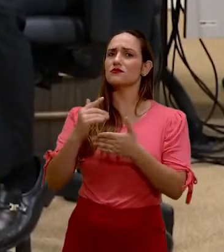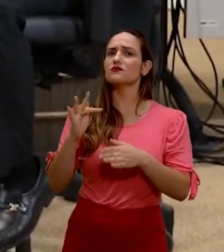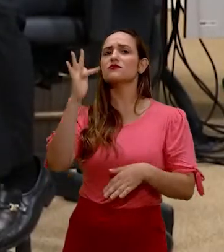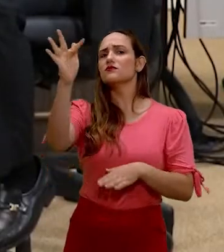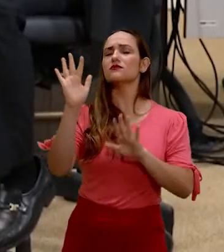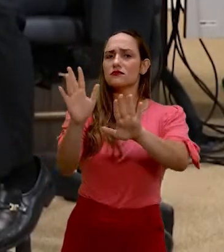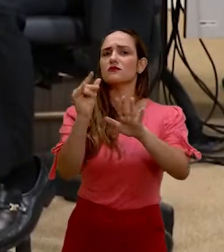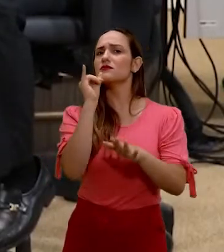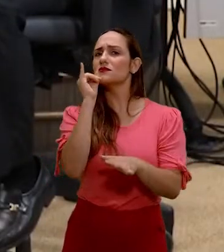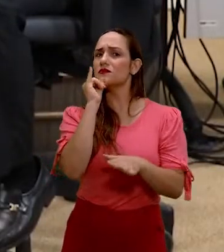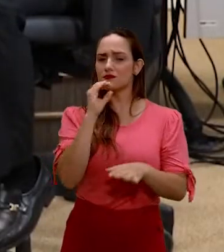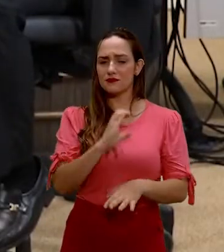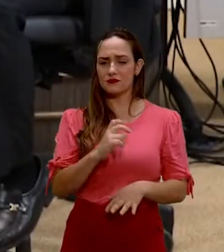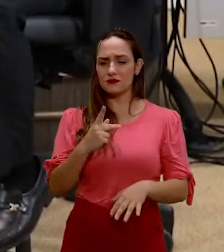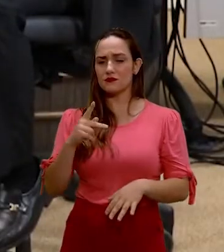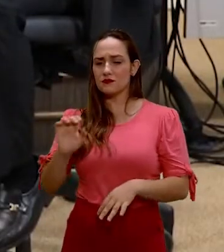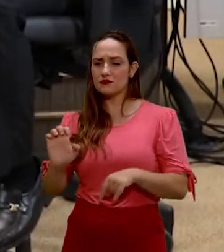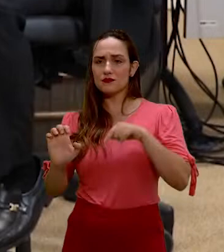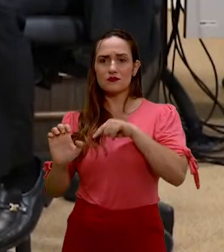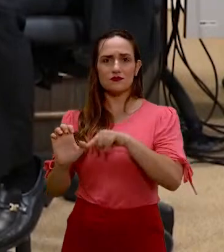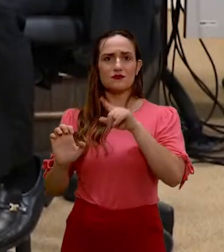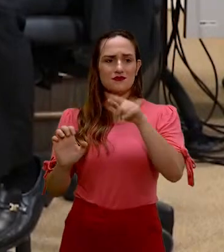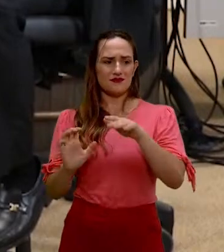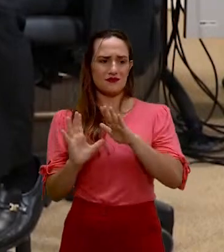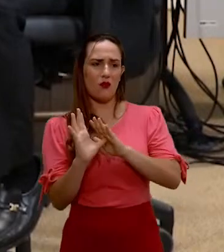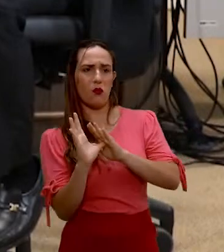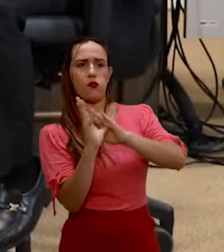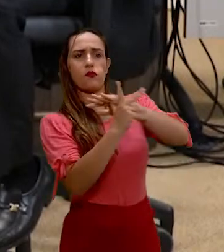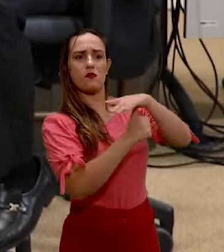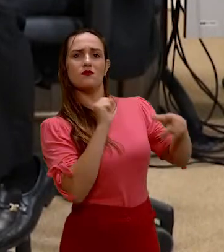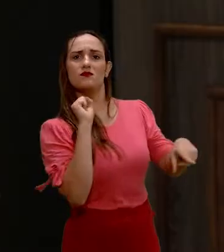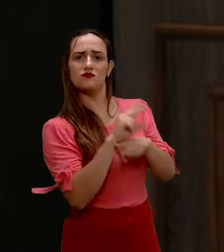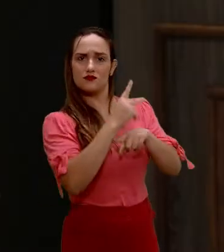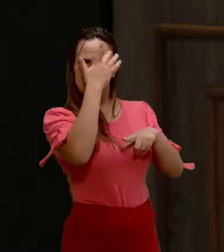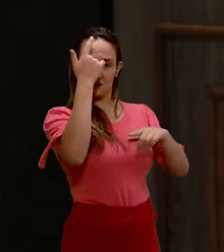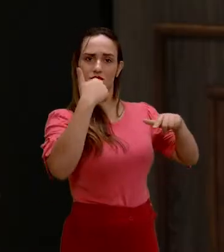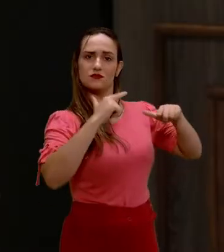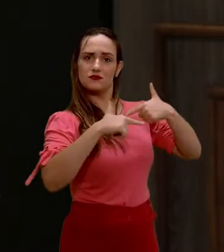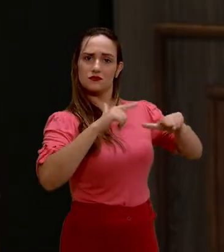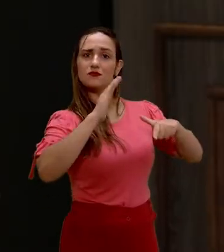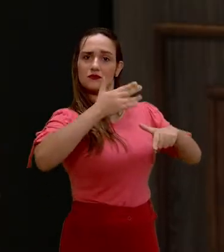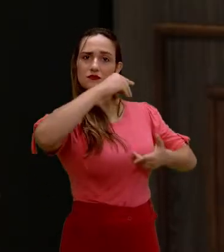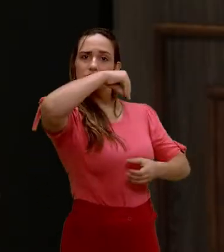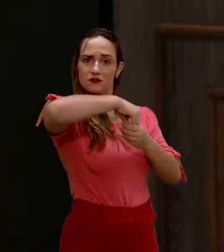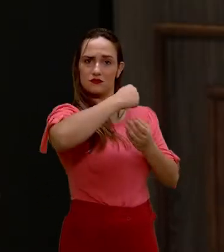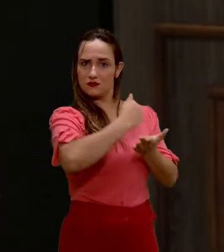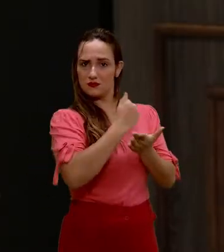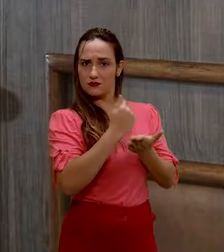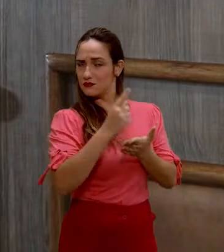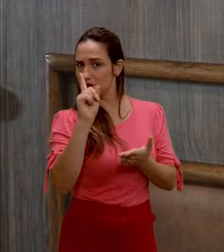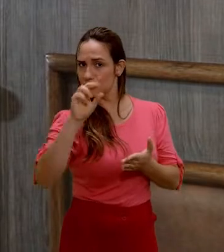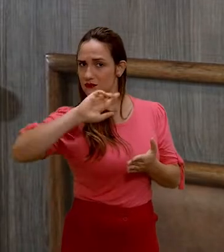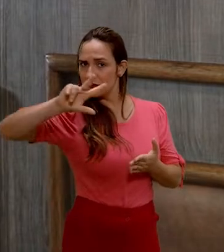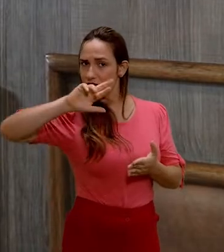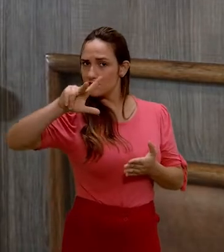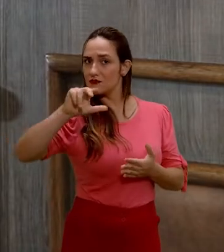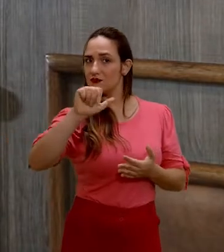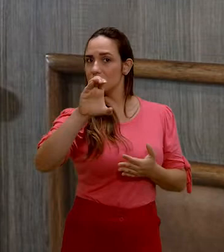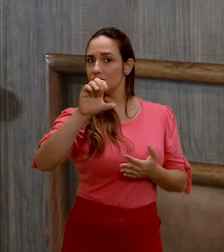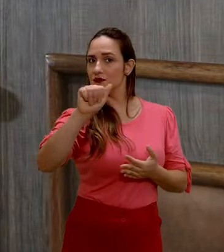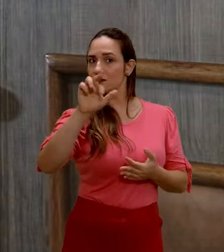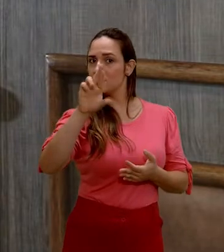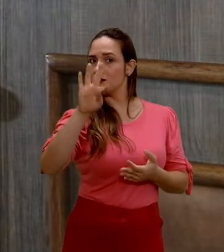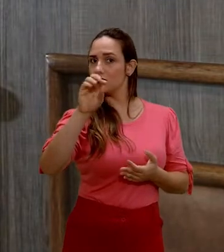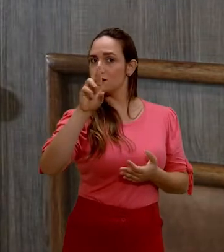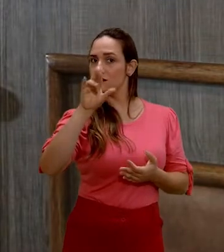espaço, né? Não vem aí para tirar ou ocupar esse espaço dos cartórios, mas... então, para a